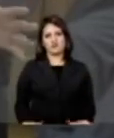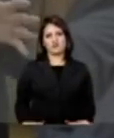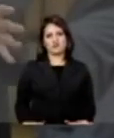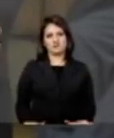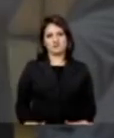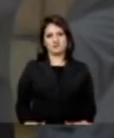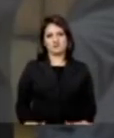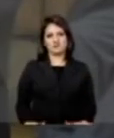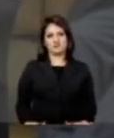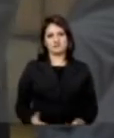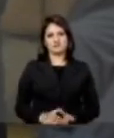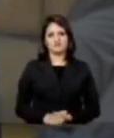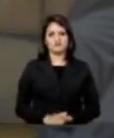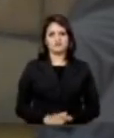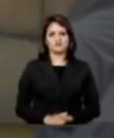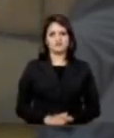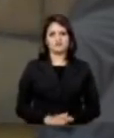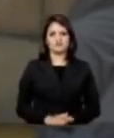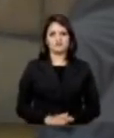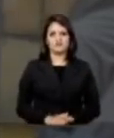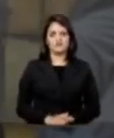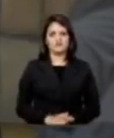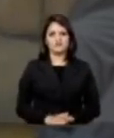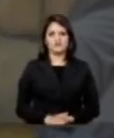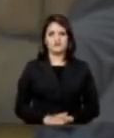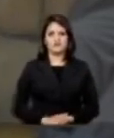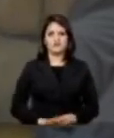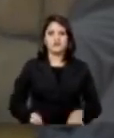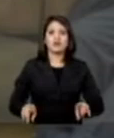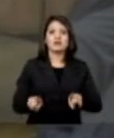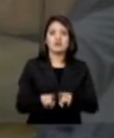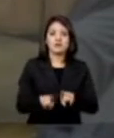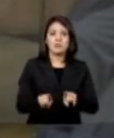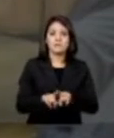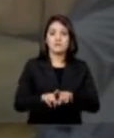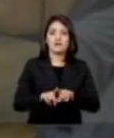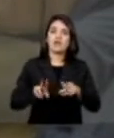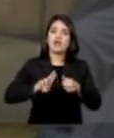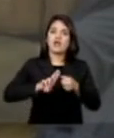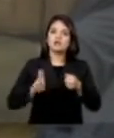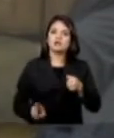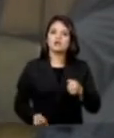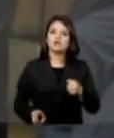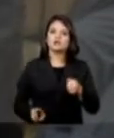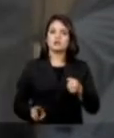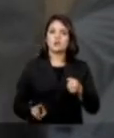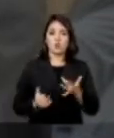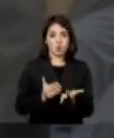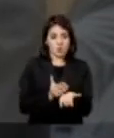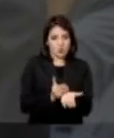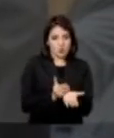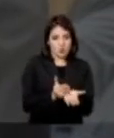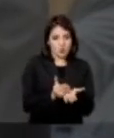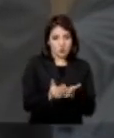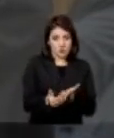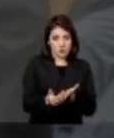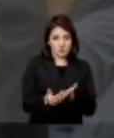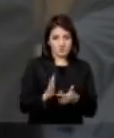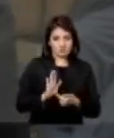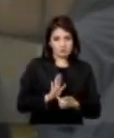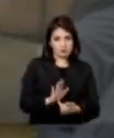Da mesma forma, adota a Advocacia Geral da União. No início, apresenta um